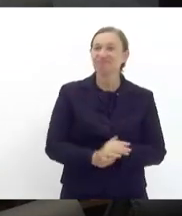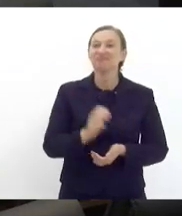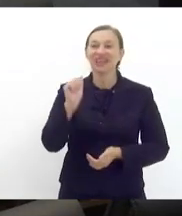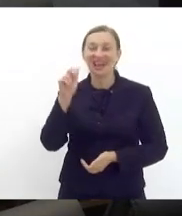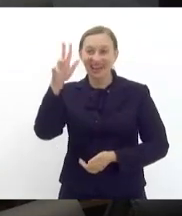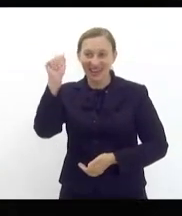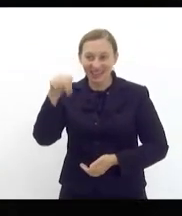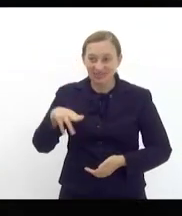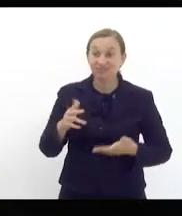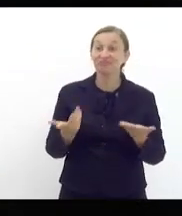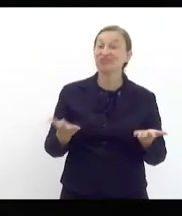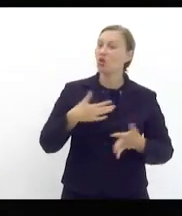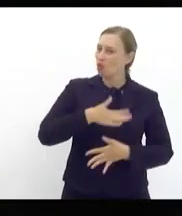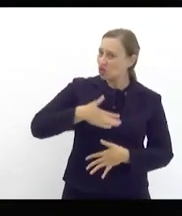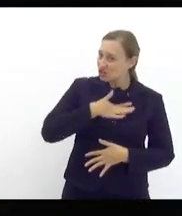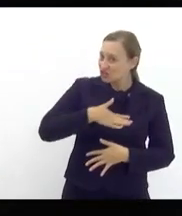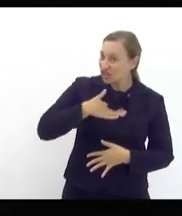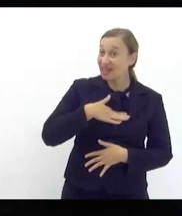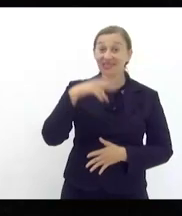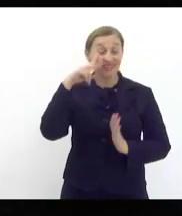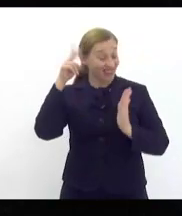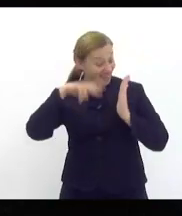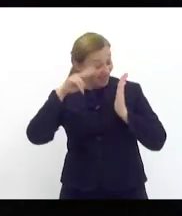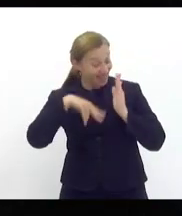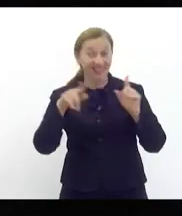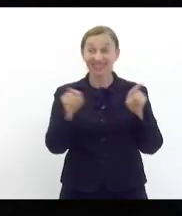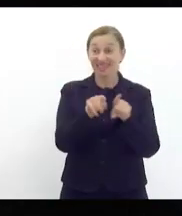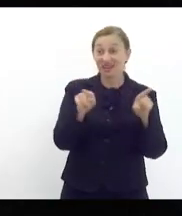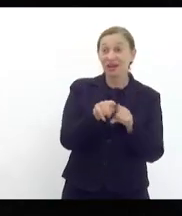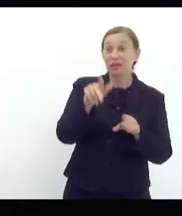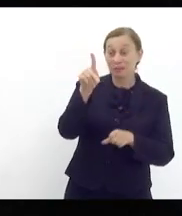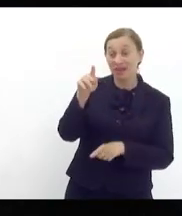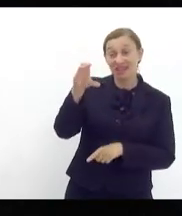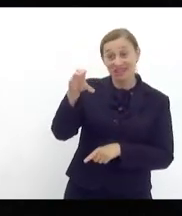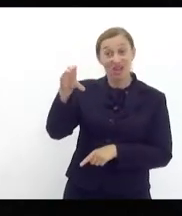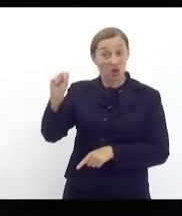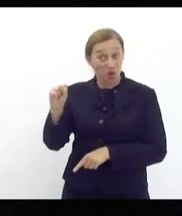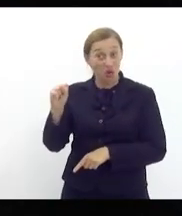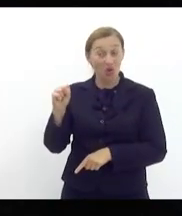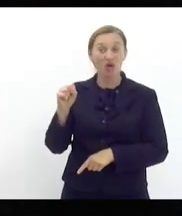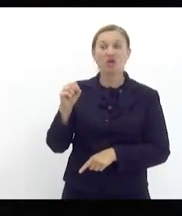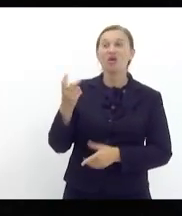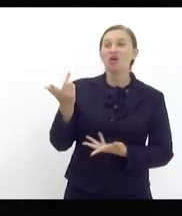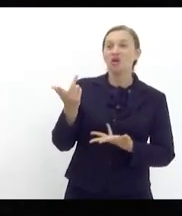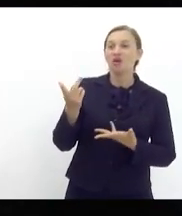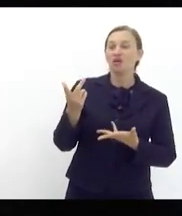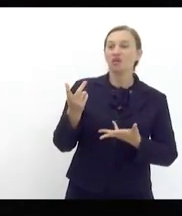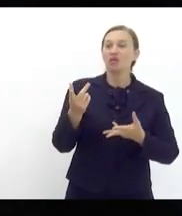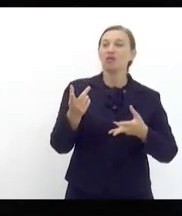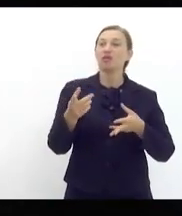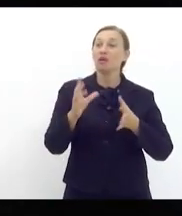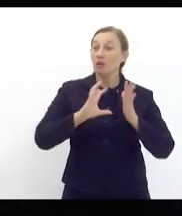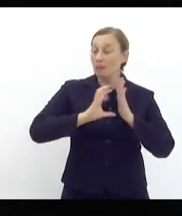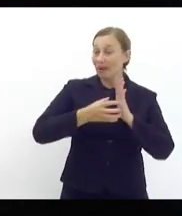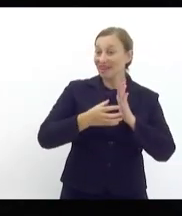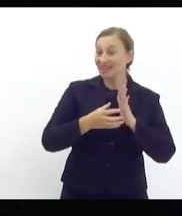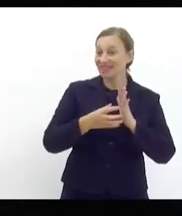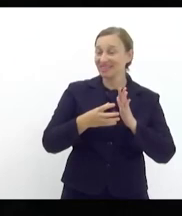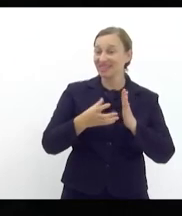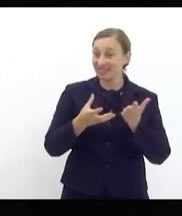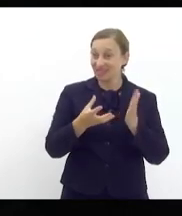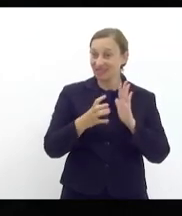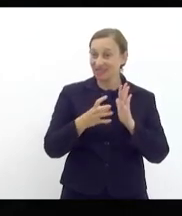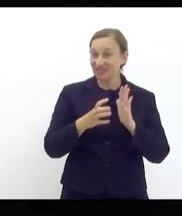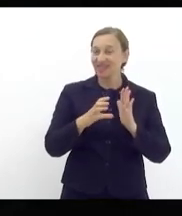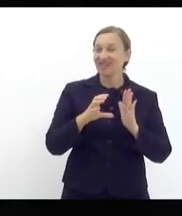eu até gostaria de ler também o que tem dito o PCO o partido da causa operária o